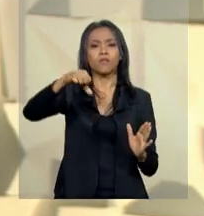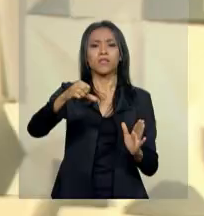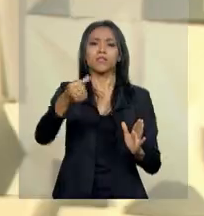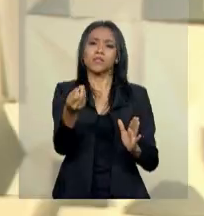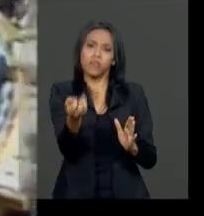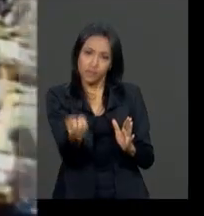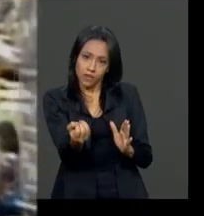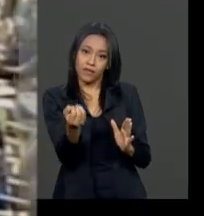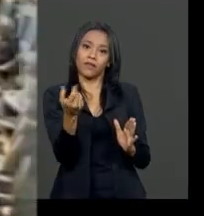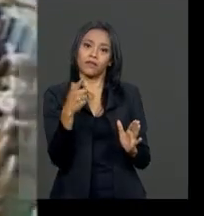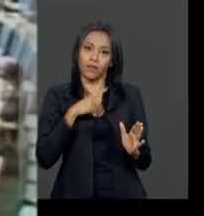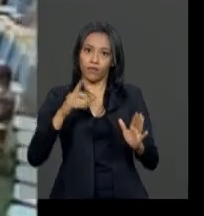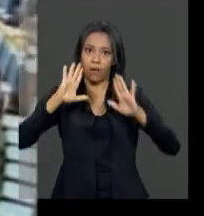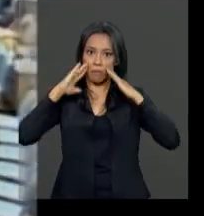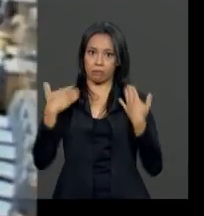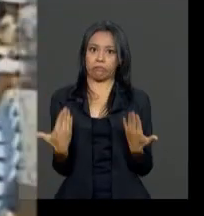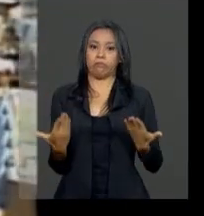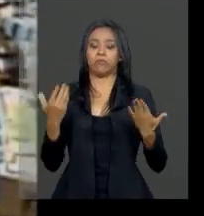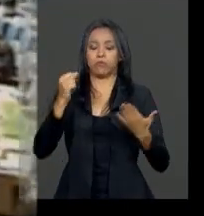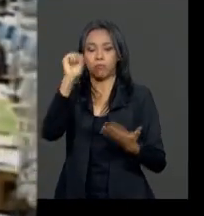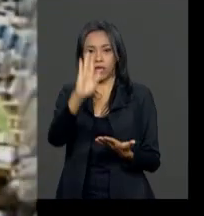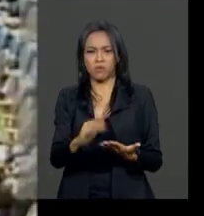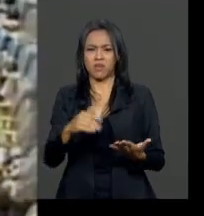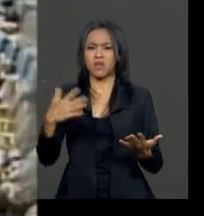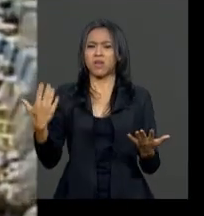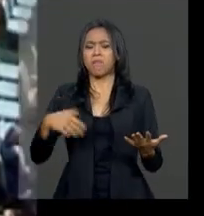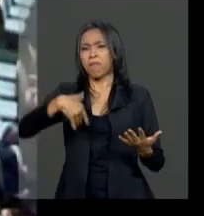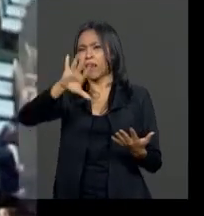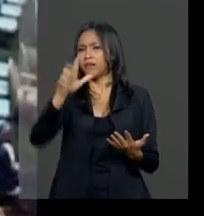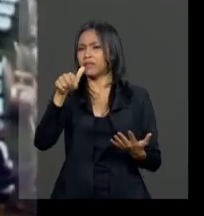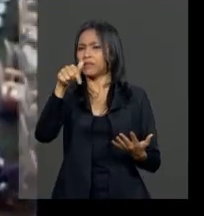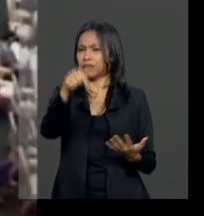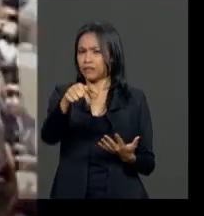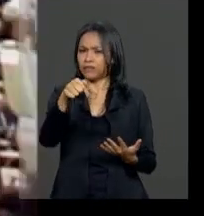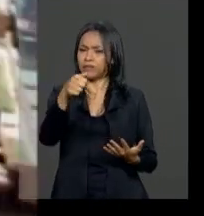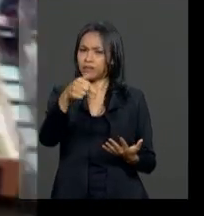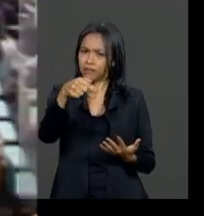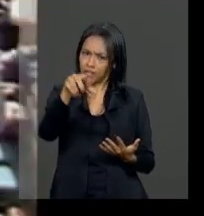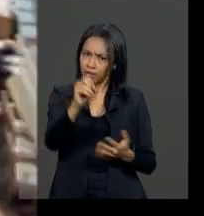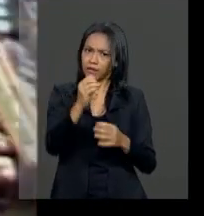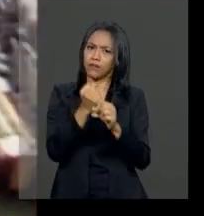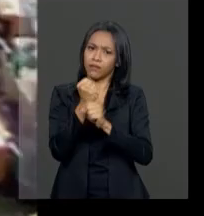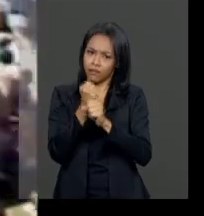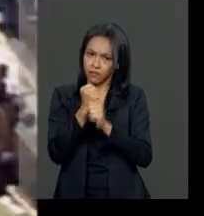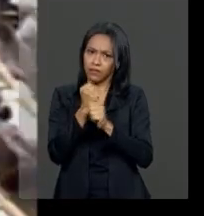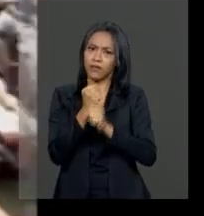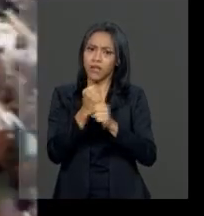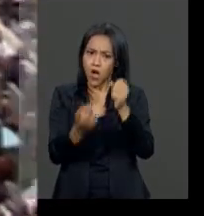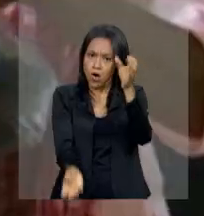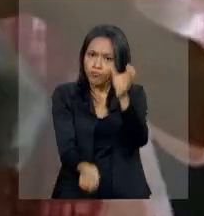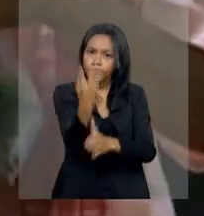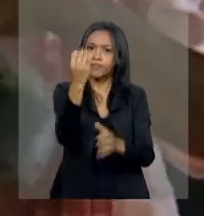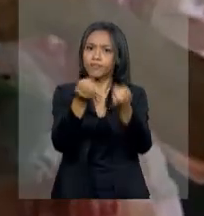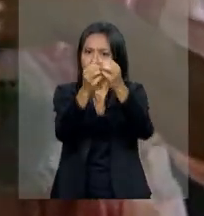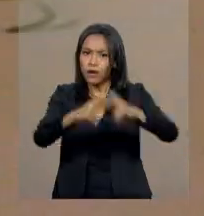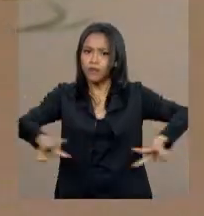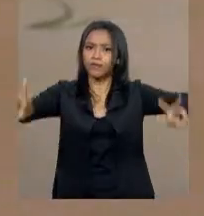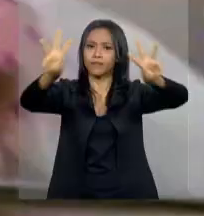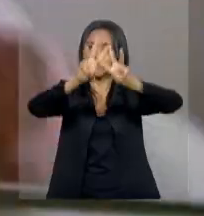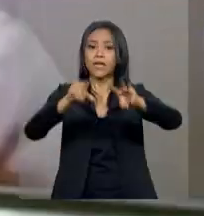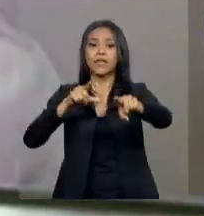algum destaque. Em mais de 7 décadas, a ONU respondeu aos clamores que levaram à sua criação. Apoio